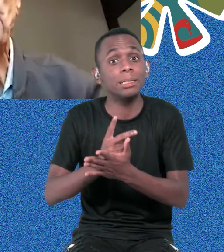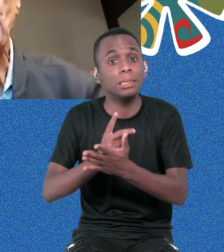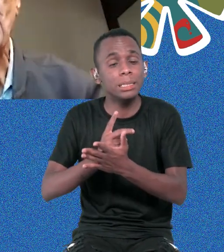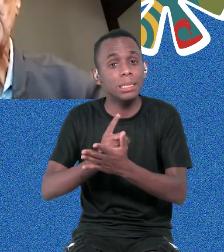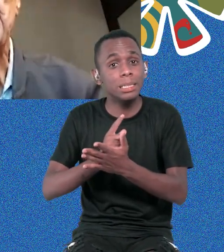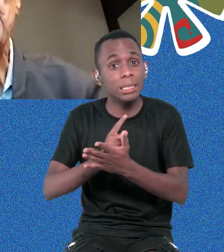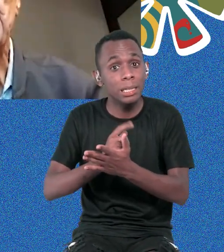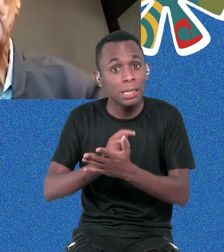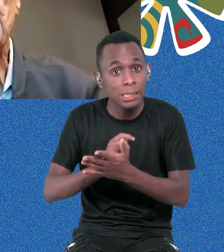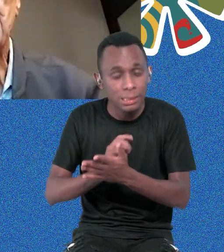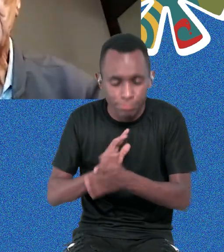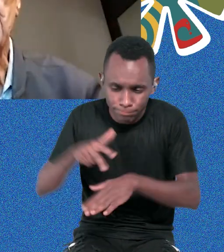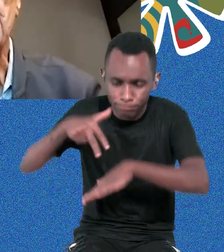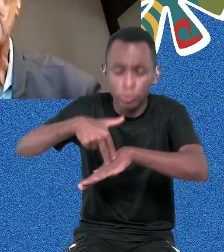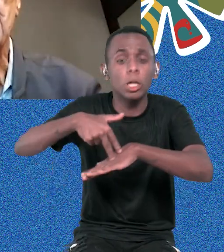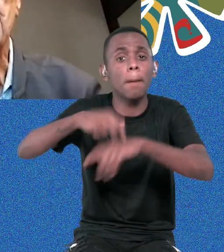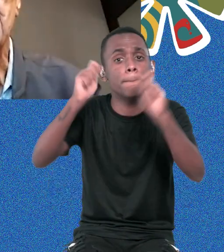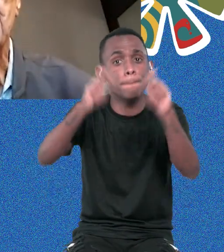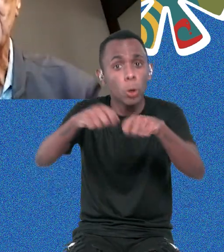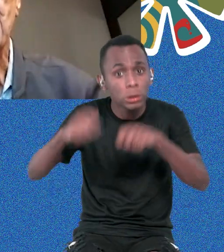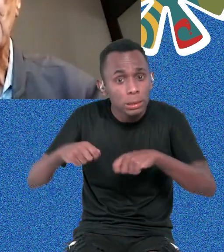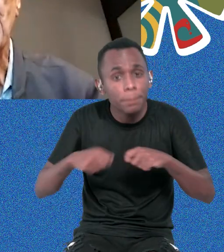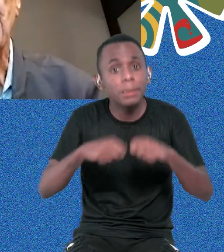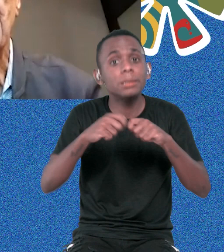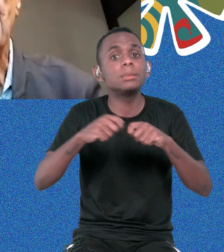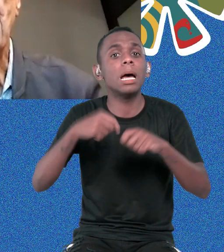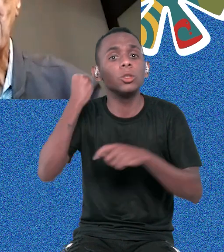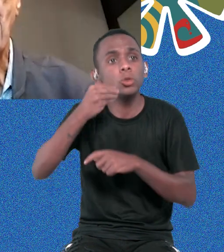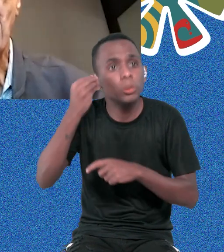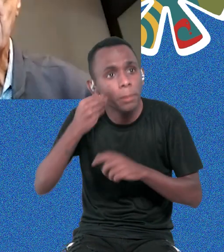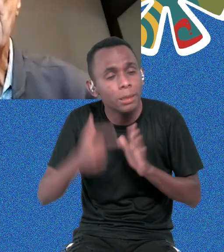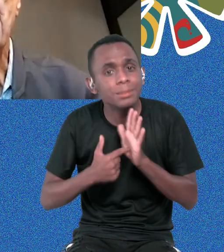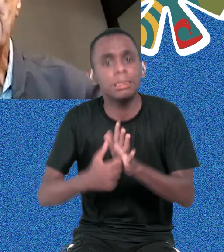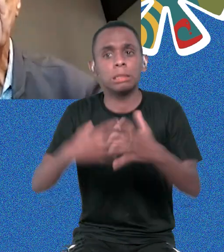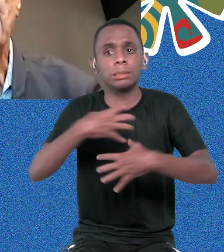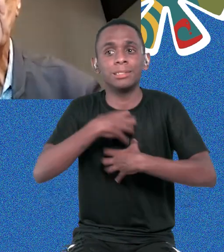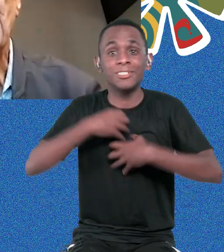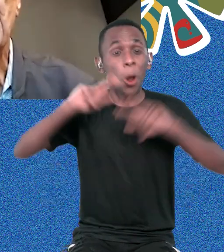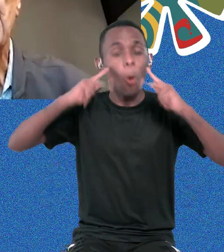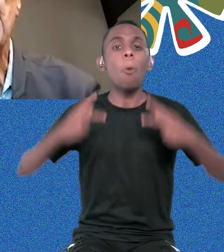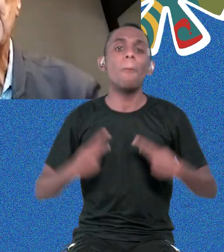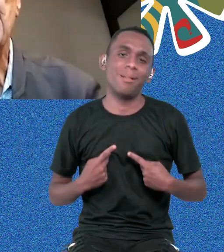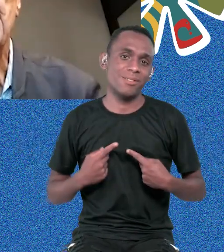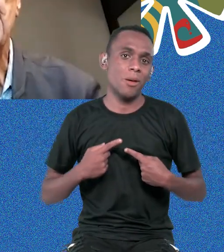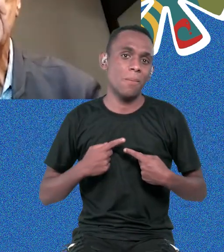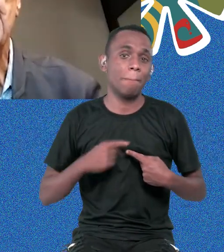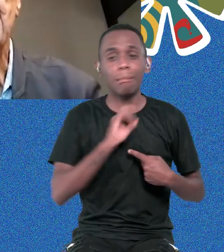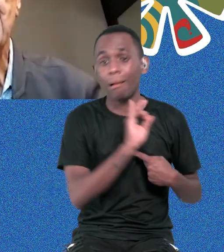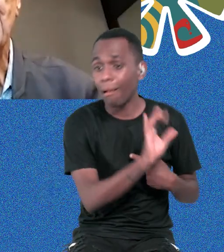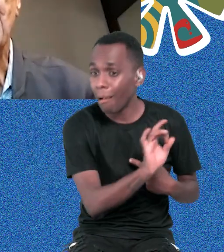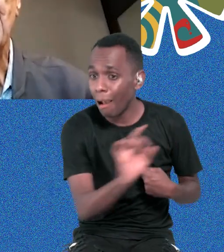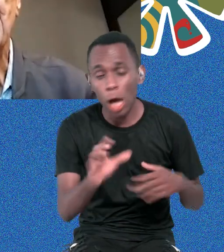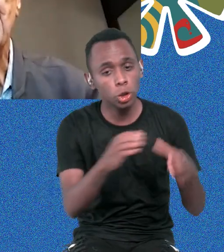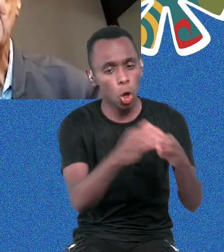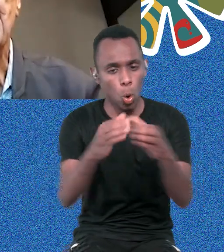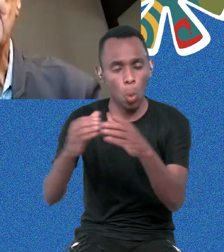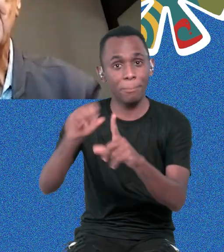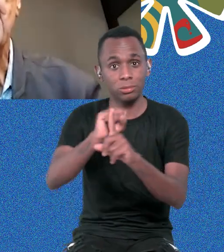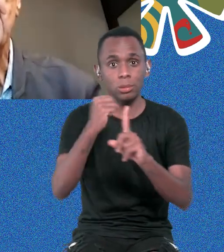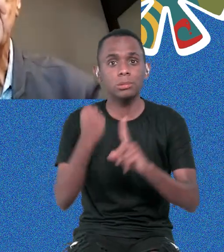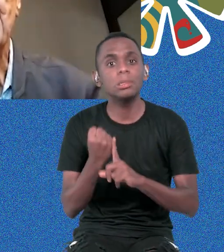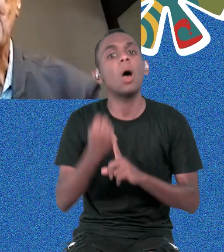serem elementos estruturadores das vivências e dos sentidos de humanos, né? Por cada